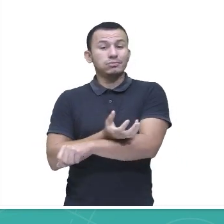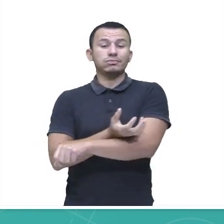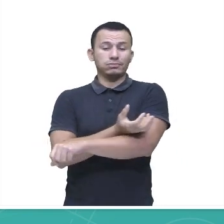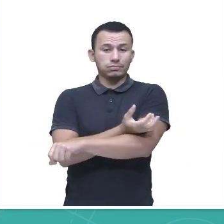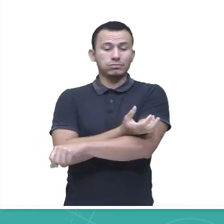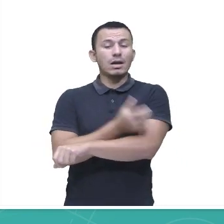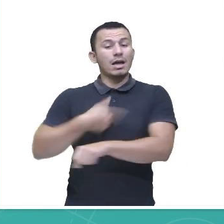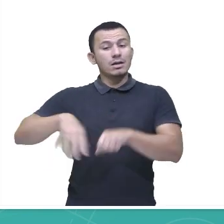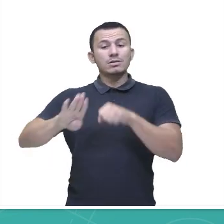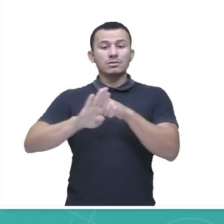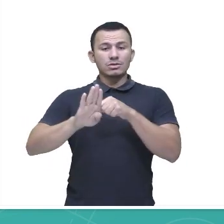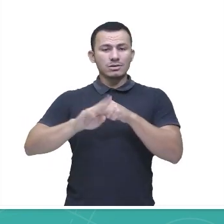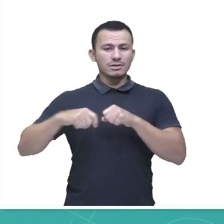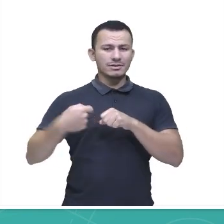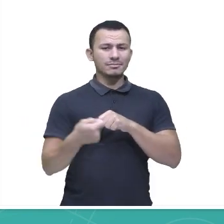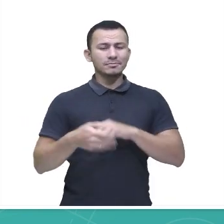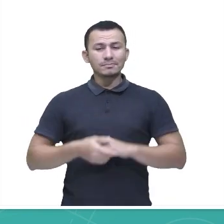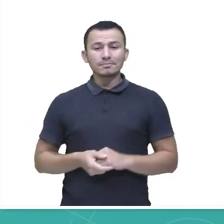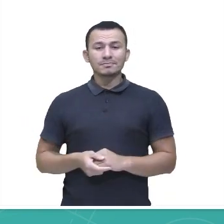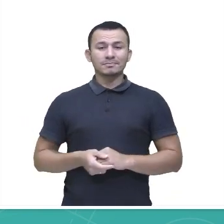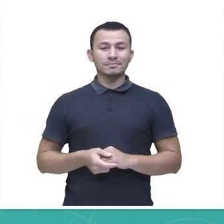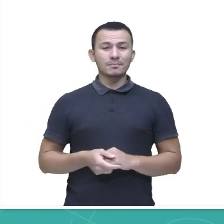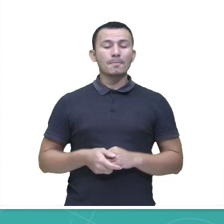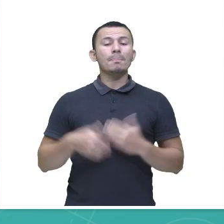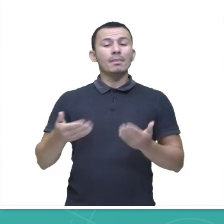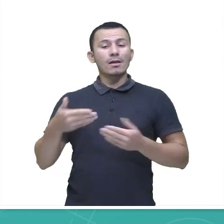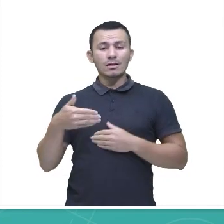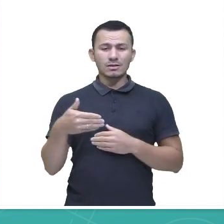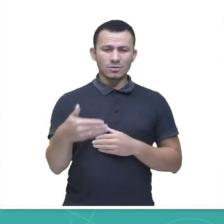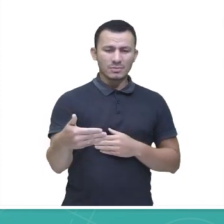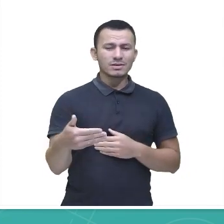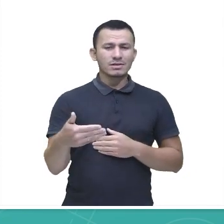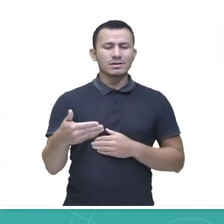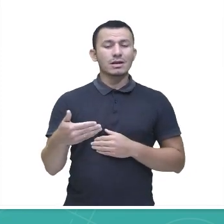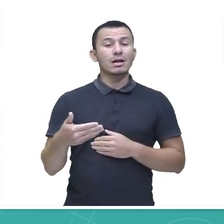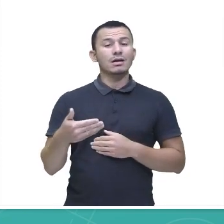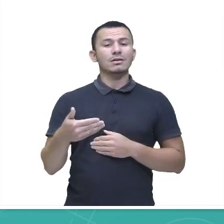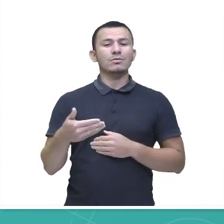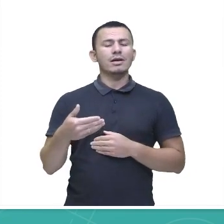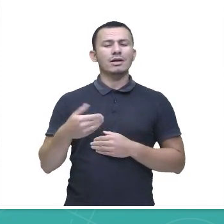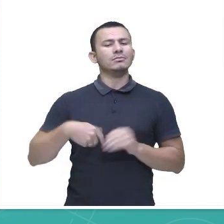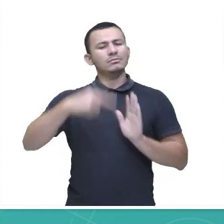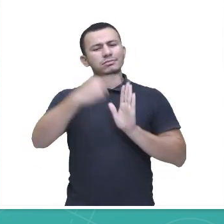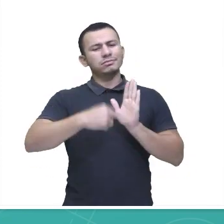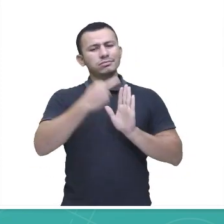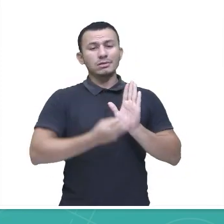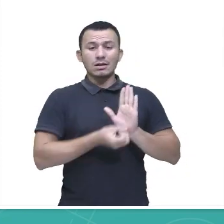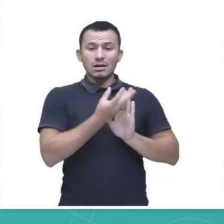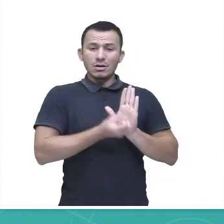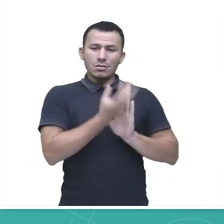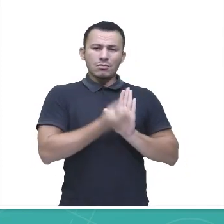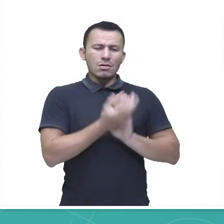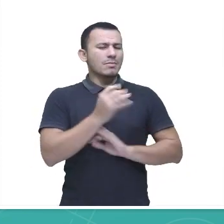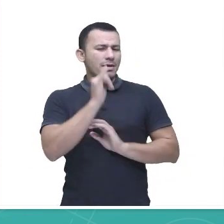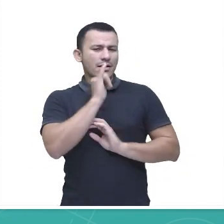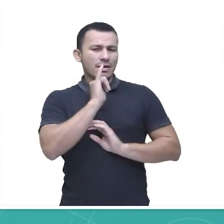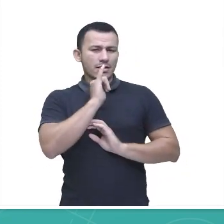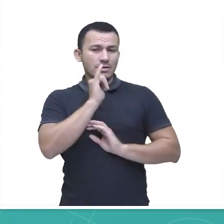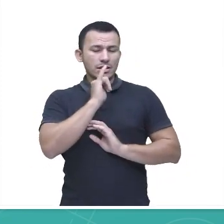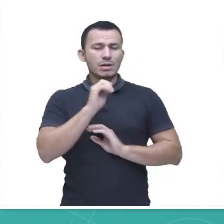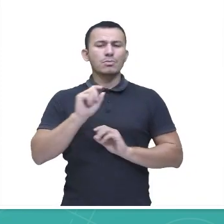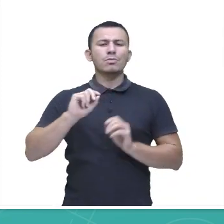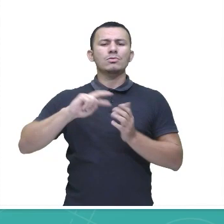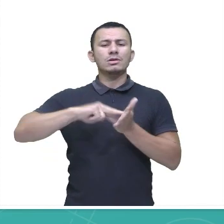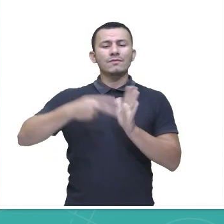são substantivos. Então, vamos lá apreciar um poema, né? Um exemplo do que vem a ser